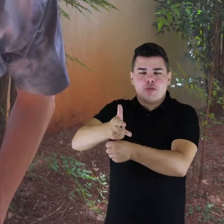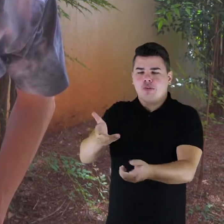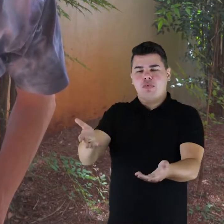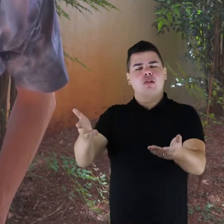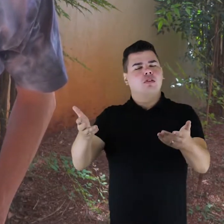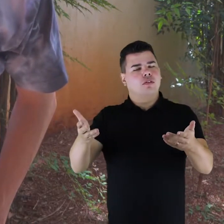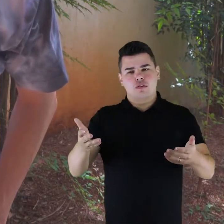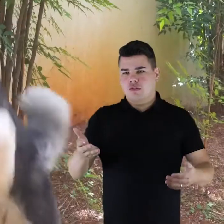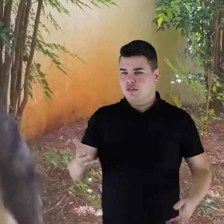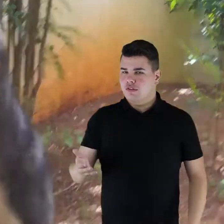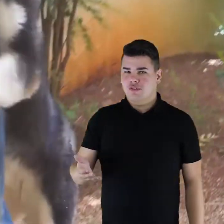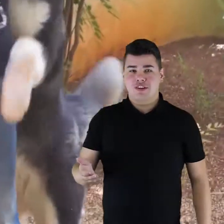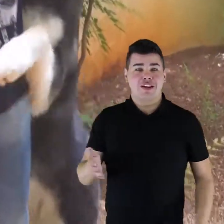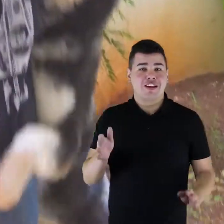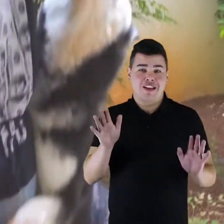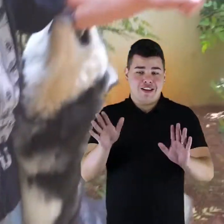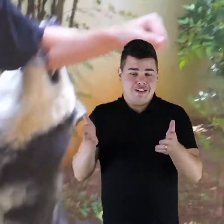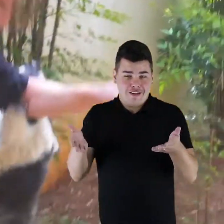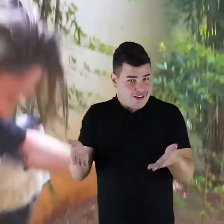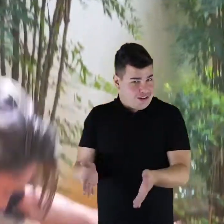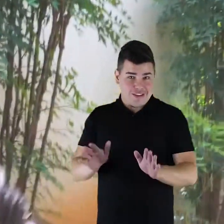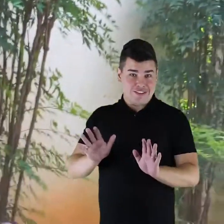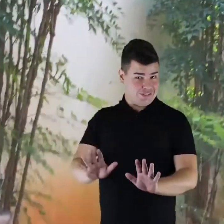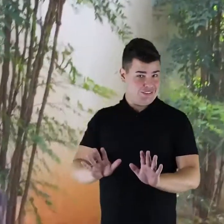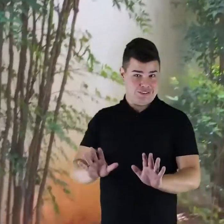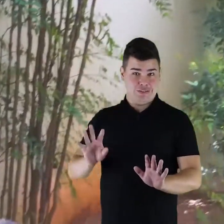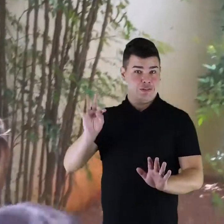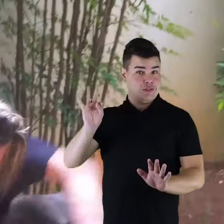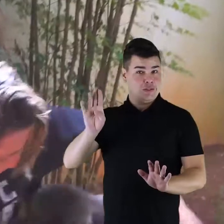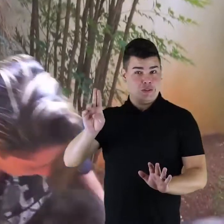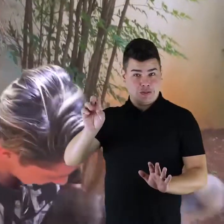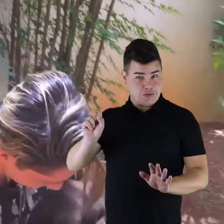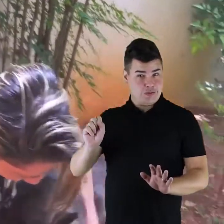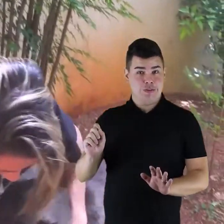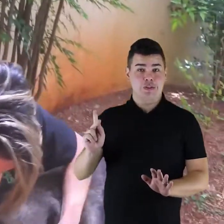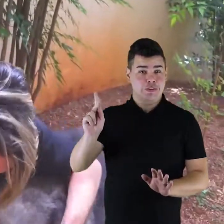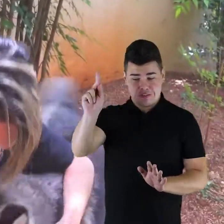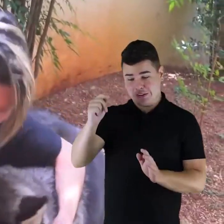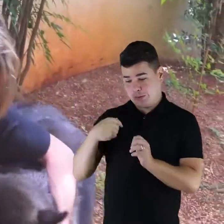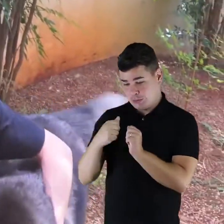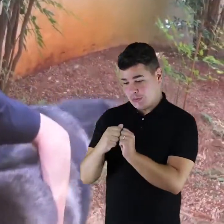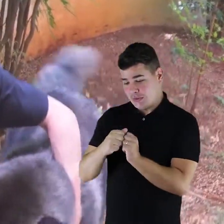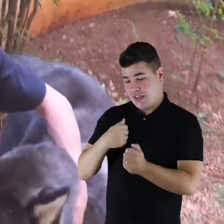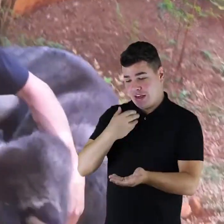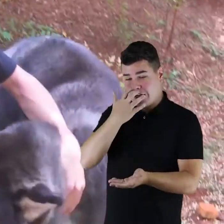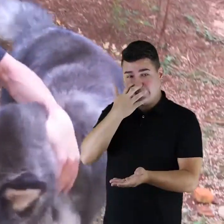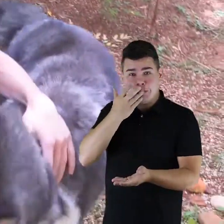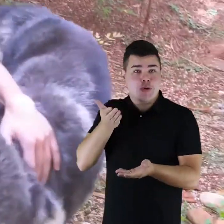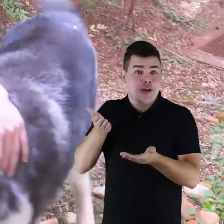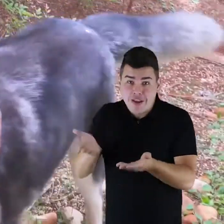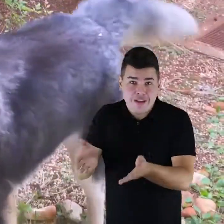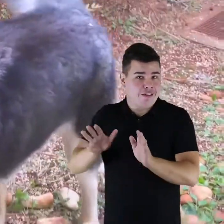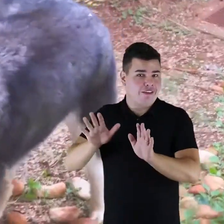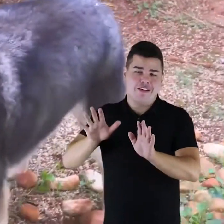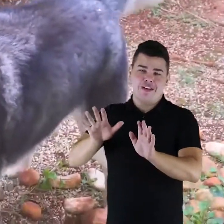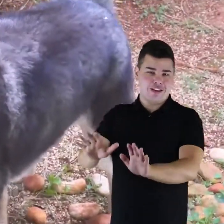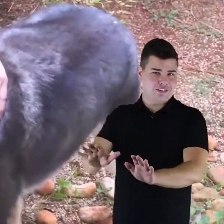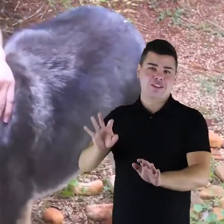câmera agora, mano. Tusk morde o braço de um jovem, que se abaixa e o acaricia. E é assim que o